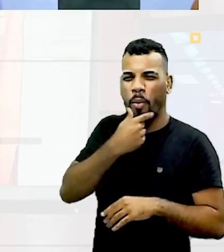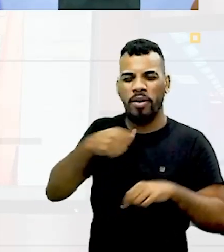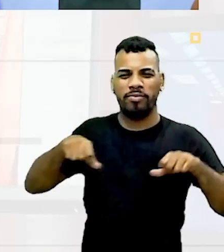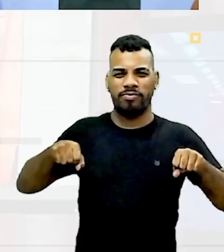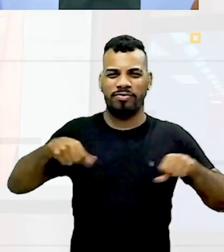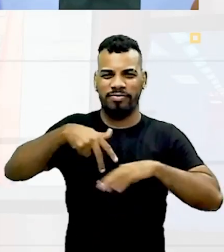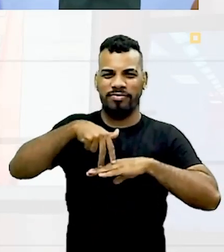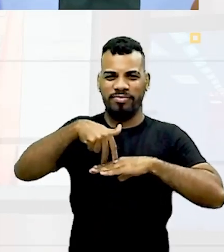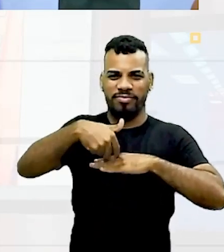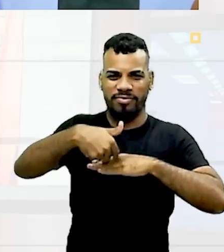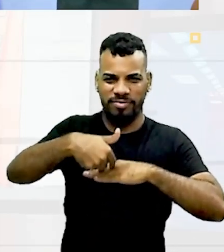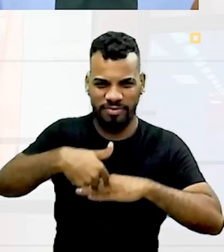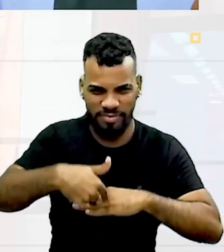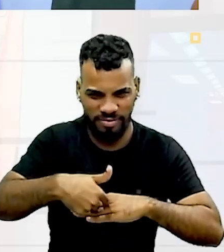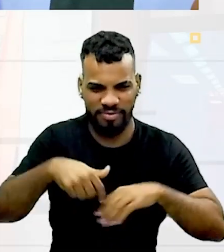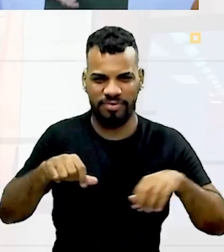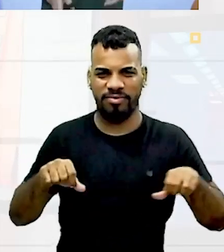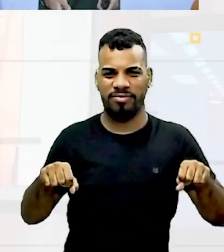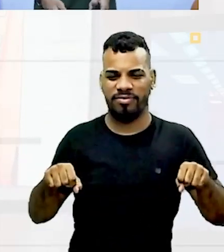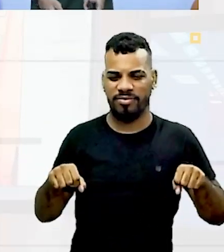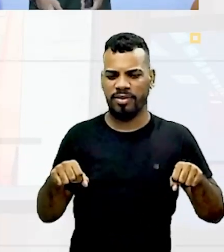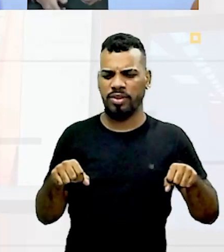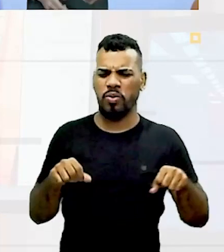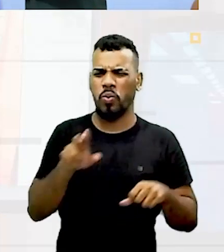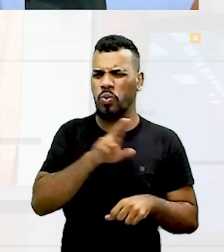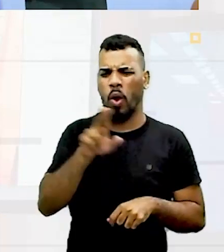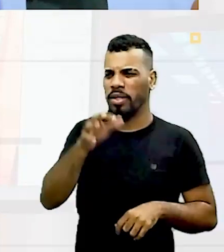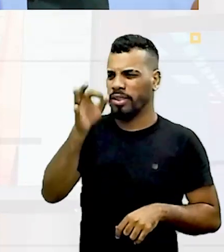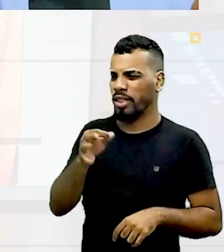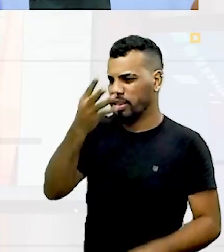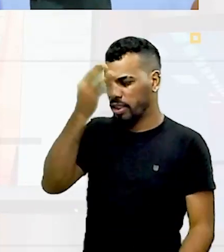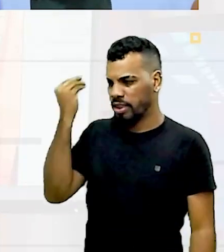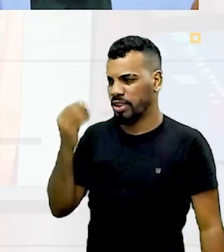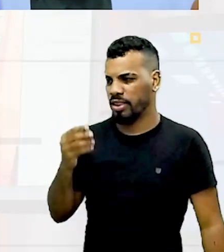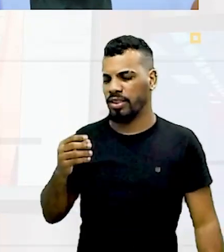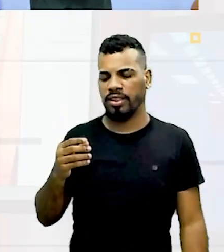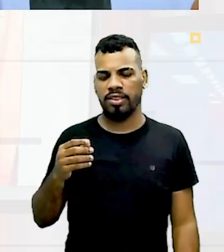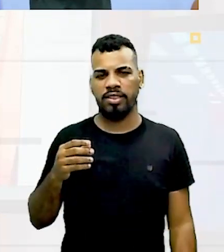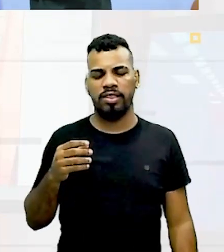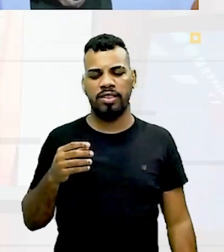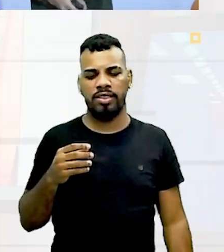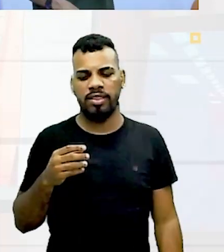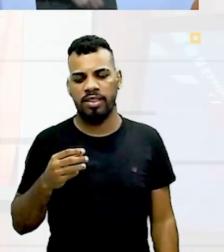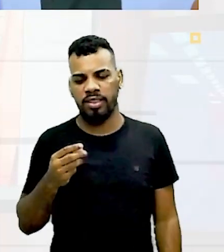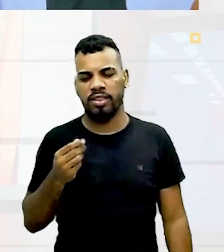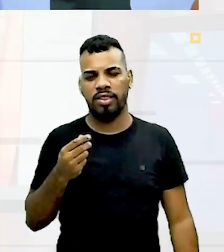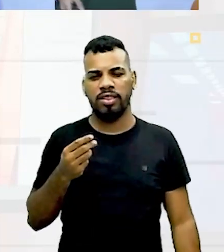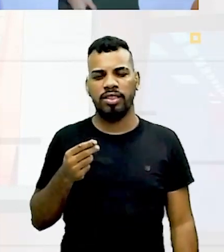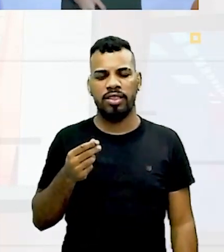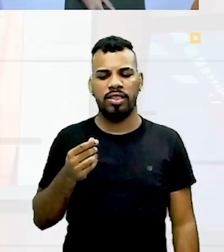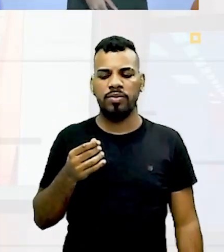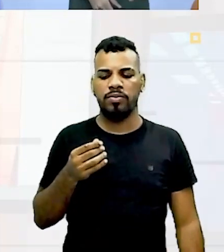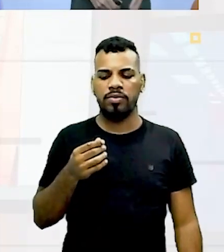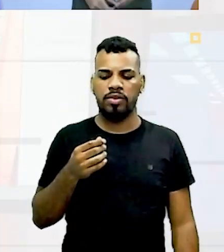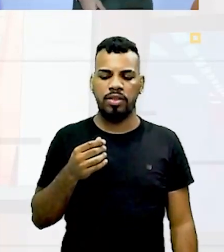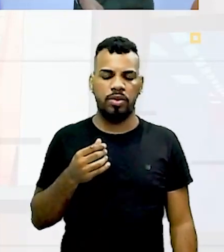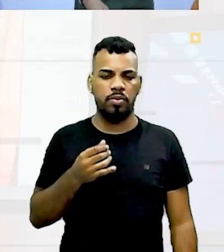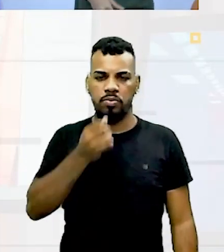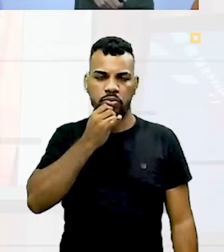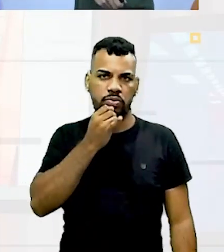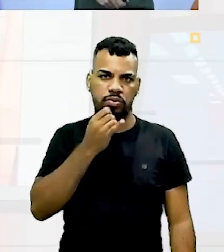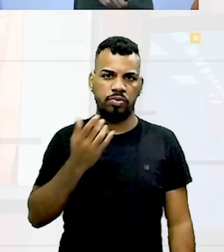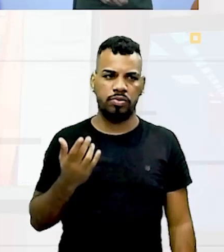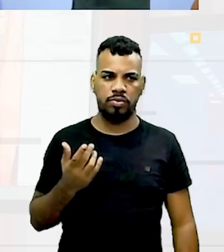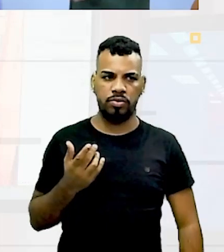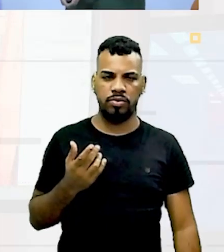num... Eu não sei exatamente o que é isso, mas eu acho que outro exemplo que poderia ter sido